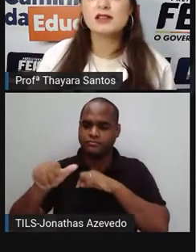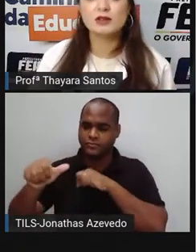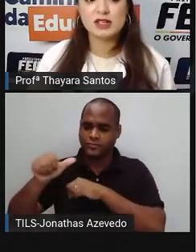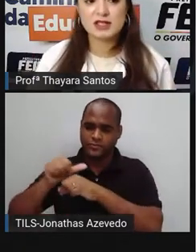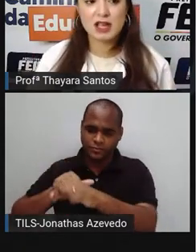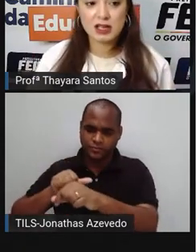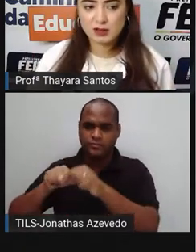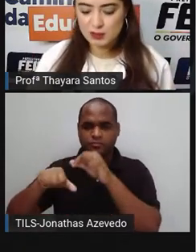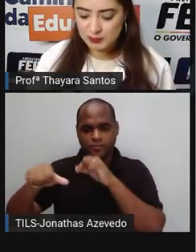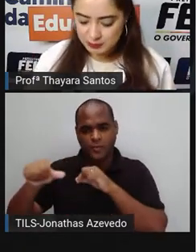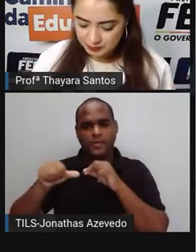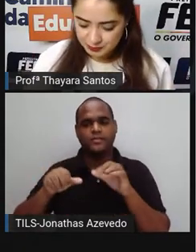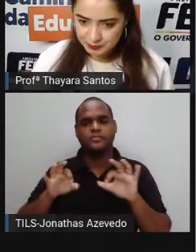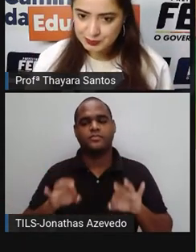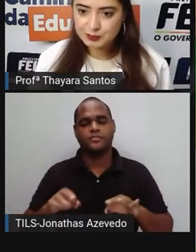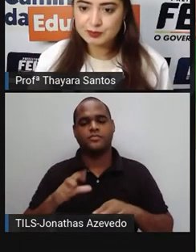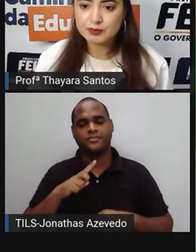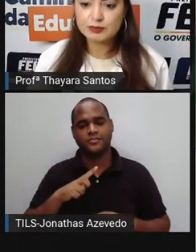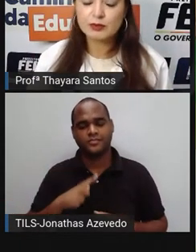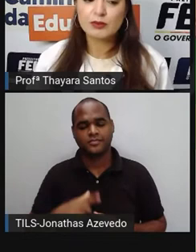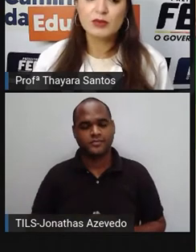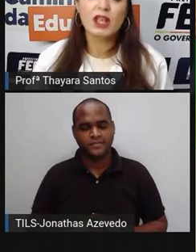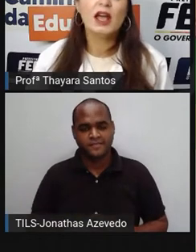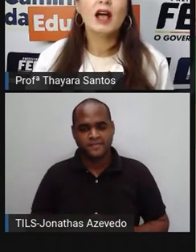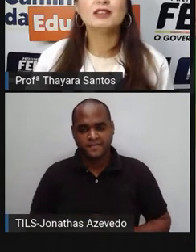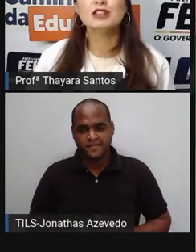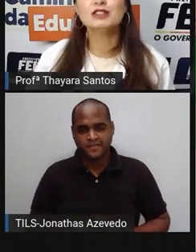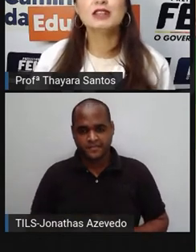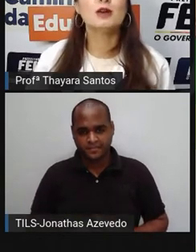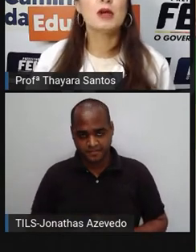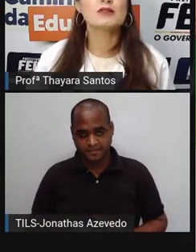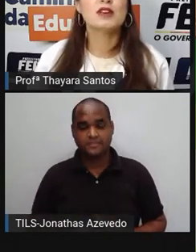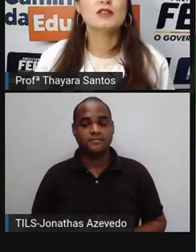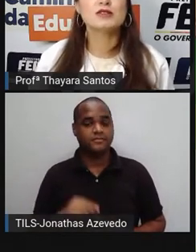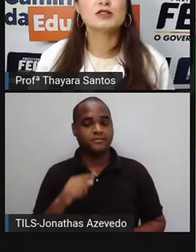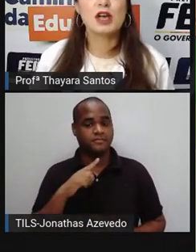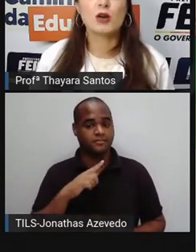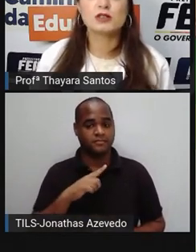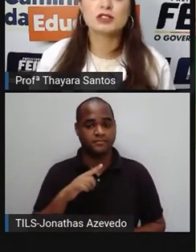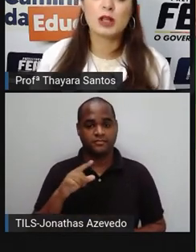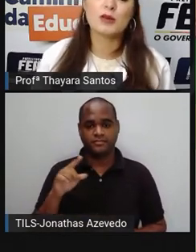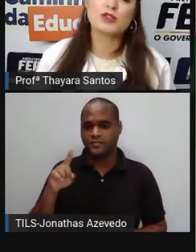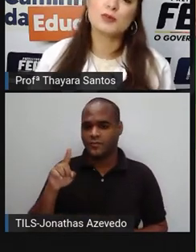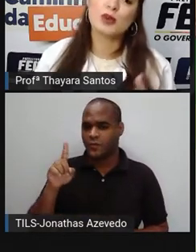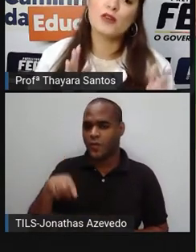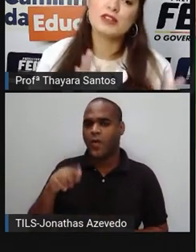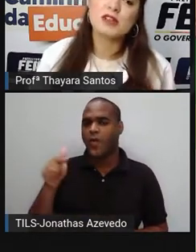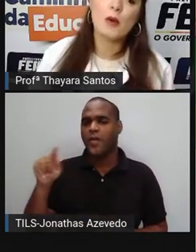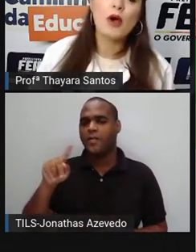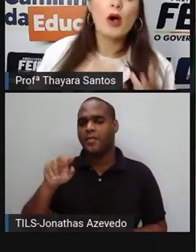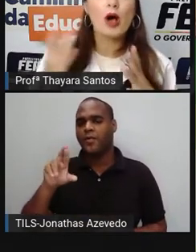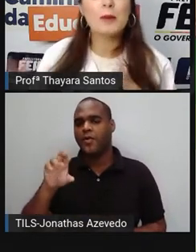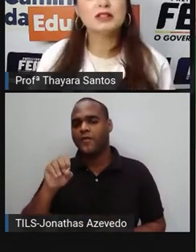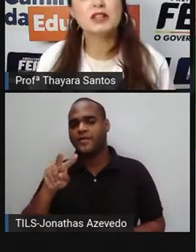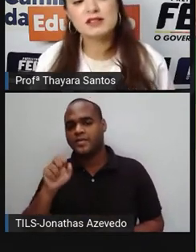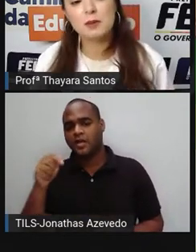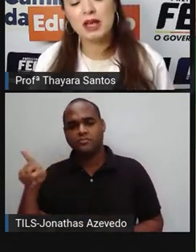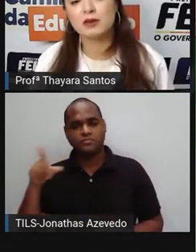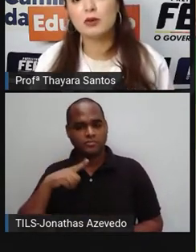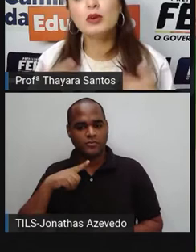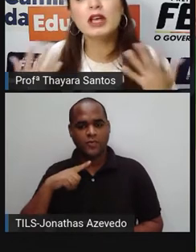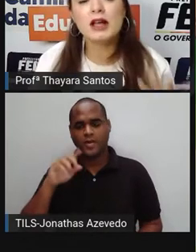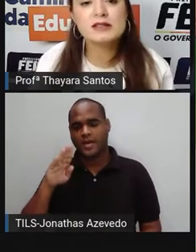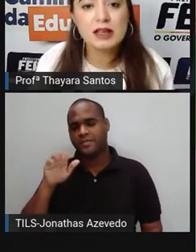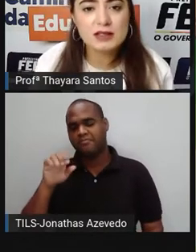regulação nesse caso e a gente tem também os serviços ecossistêmicos provisão ou